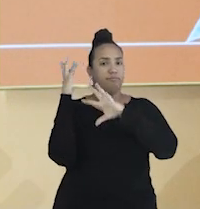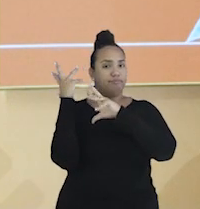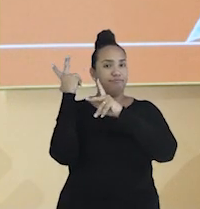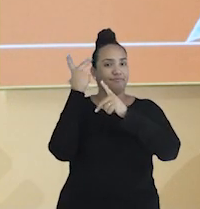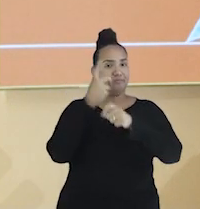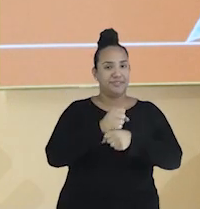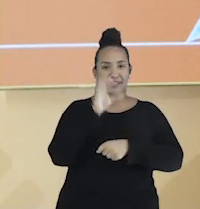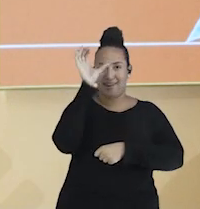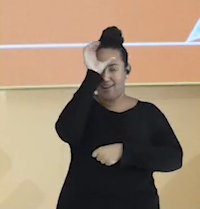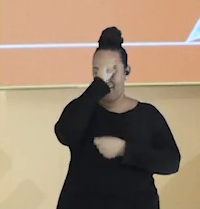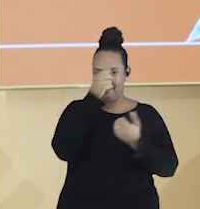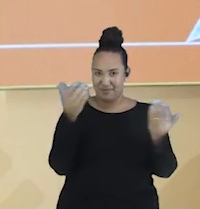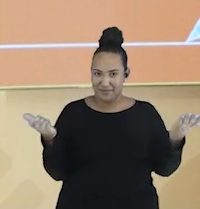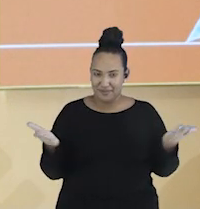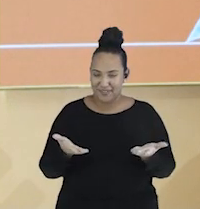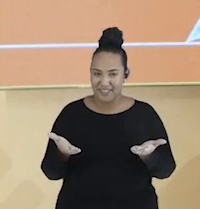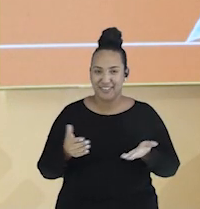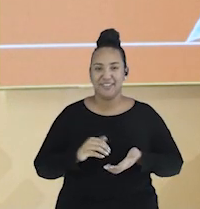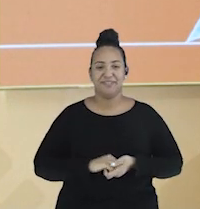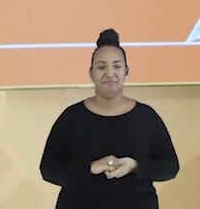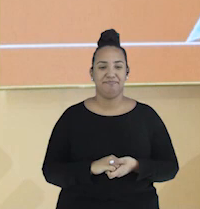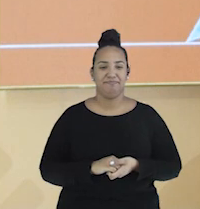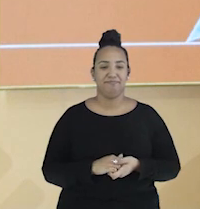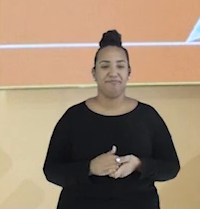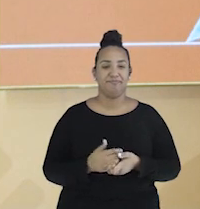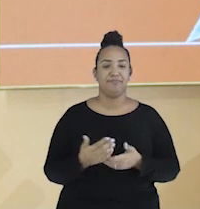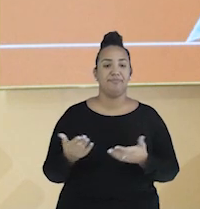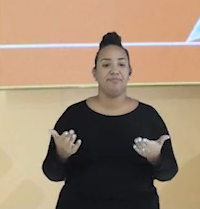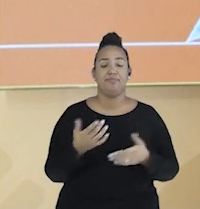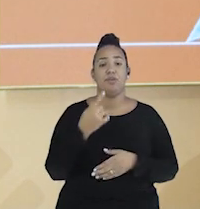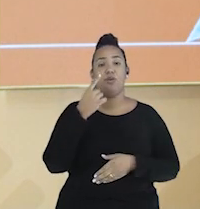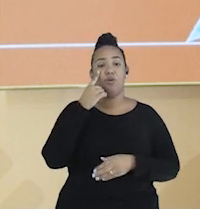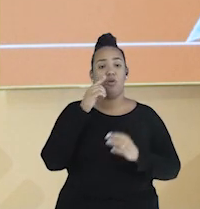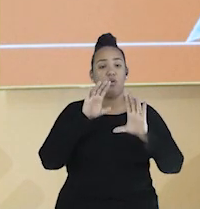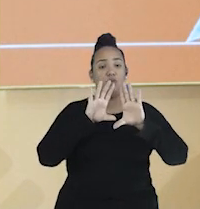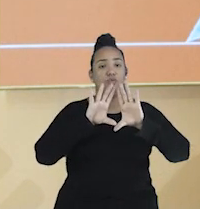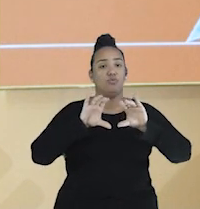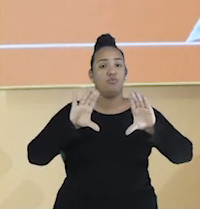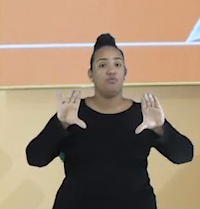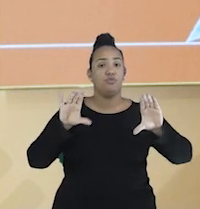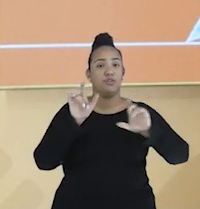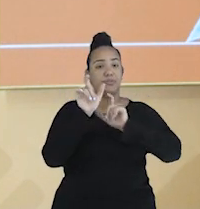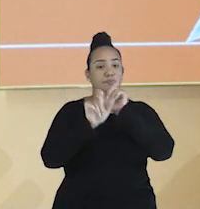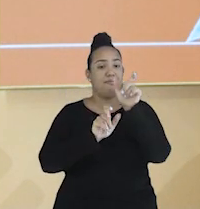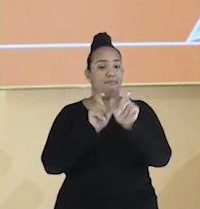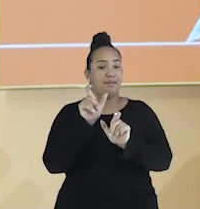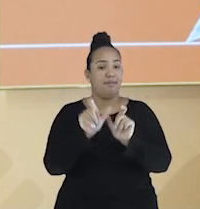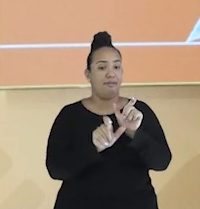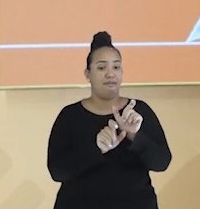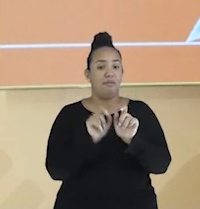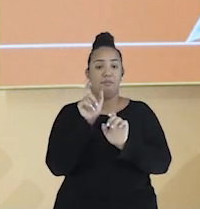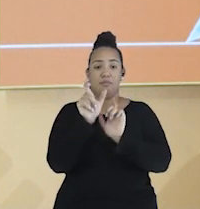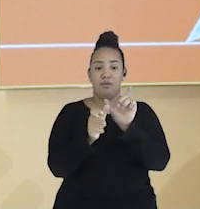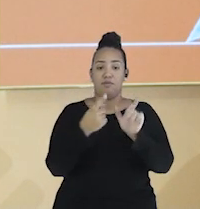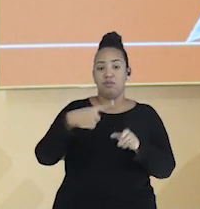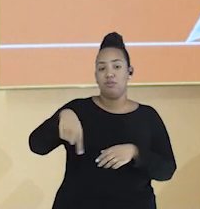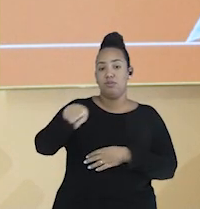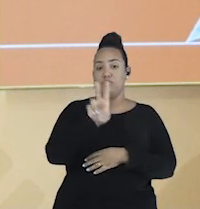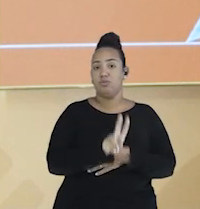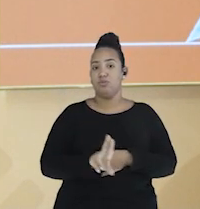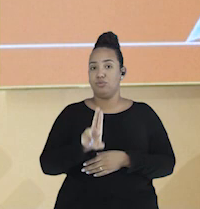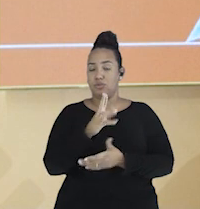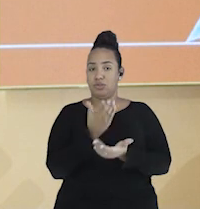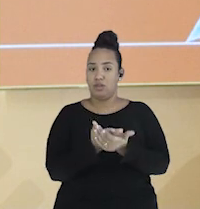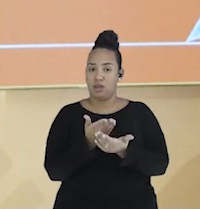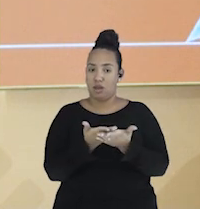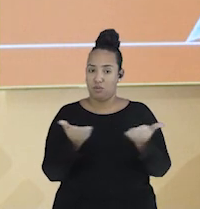antes revisar o que aprendemos hoje. Observem a nuvem de palavras com os termos que mais usamos